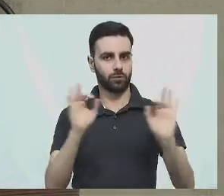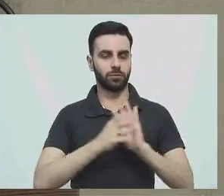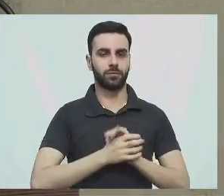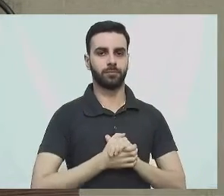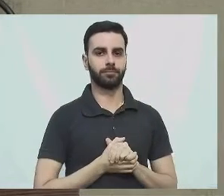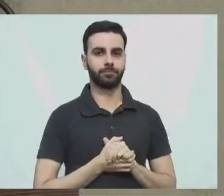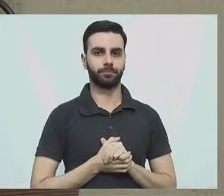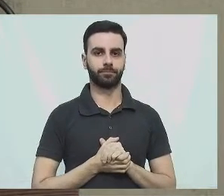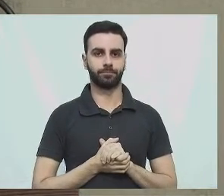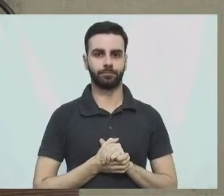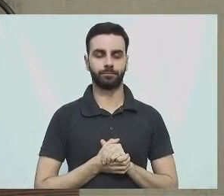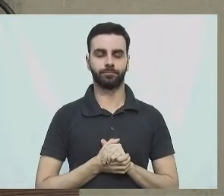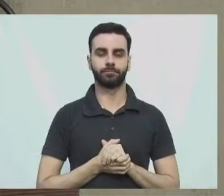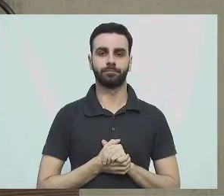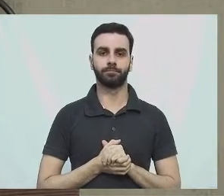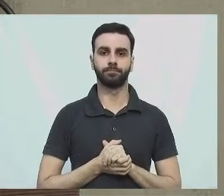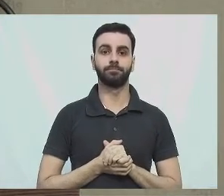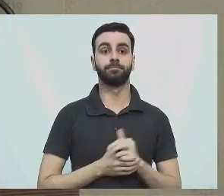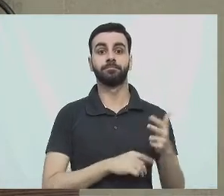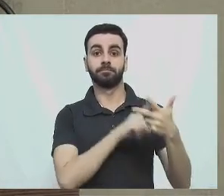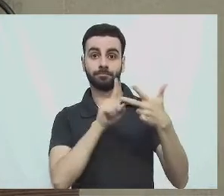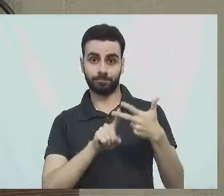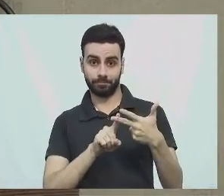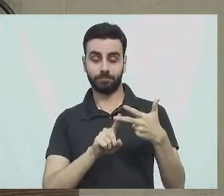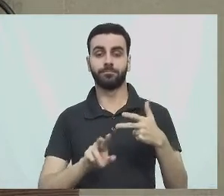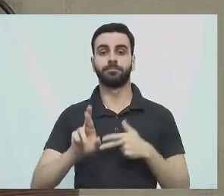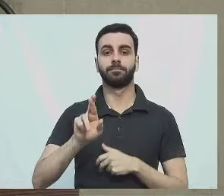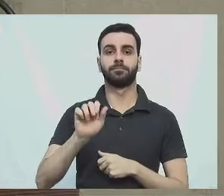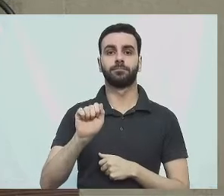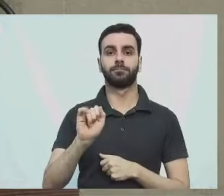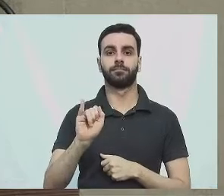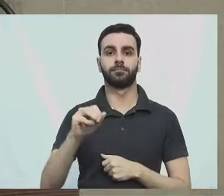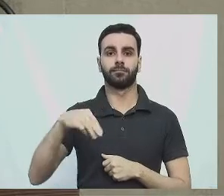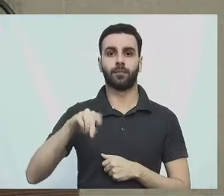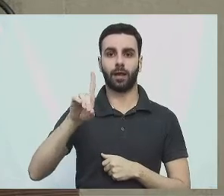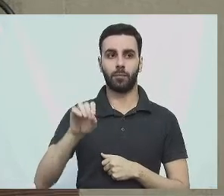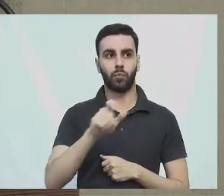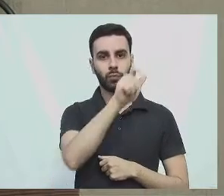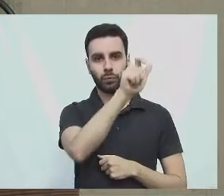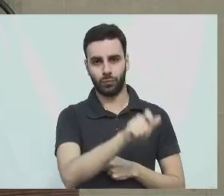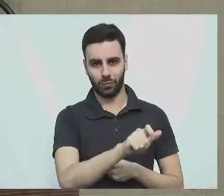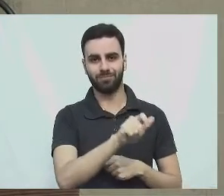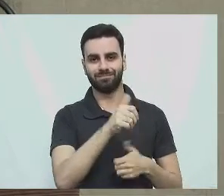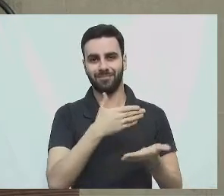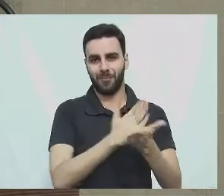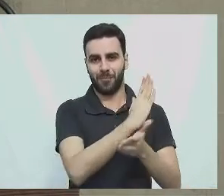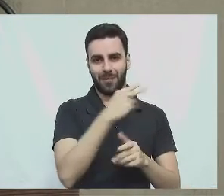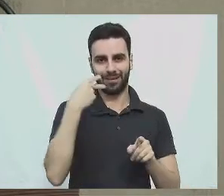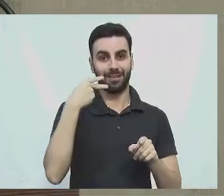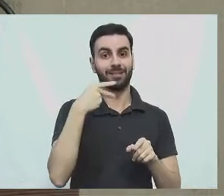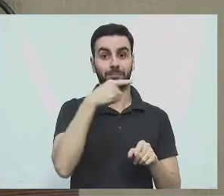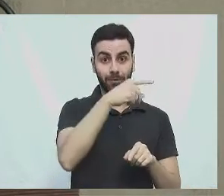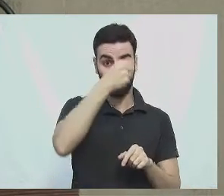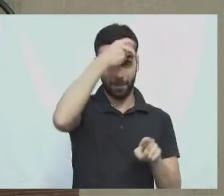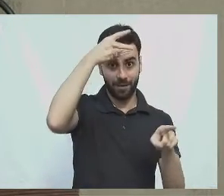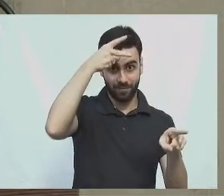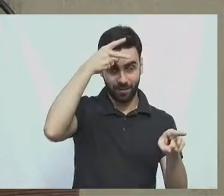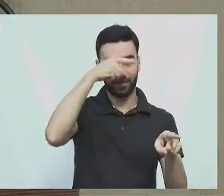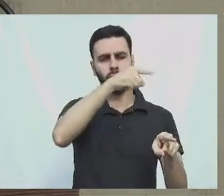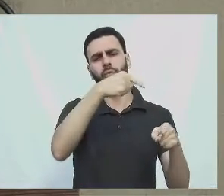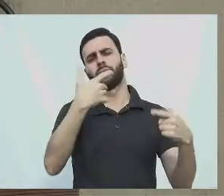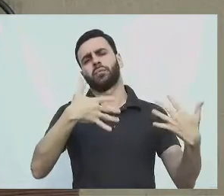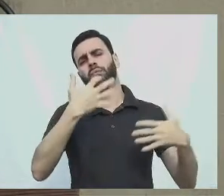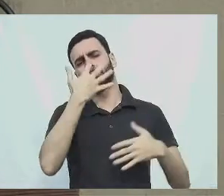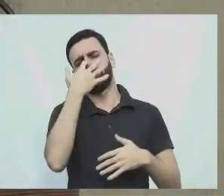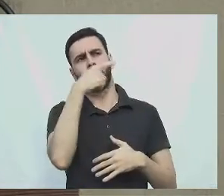boa. Em relação ao nosso Raimundo Violeira, é um homem que tem que ser estudado, como ele já disse. O homem